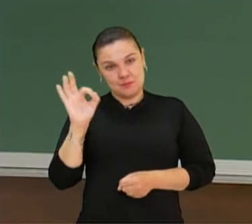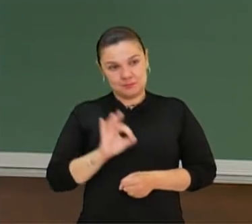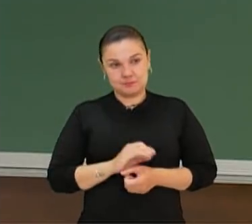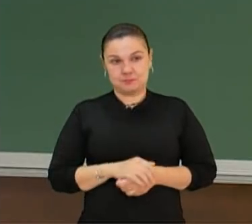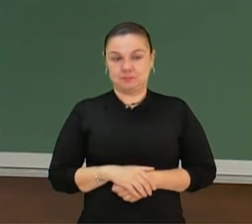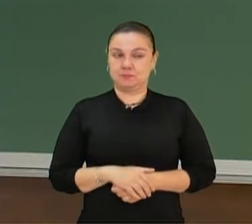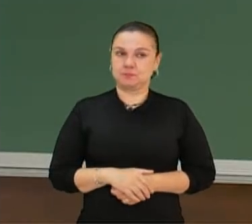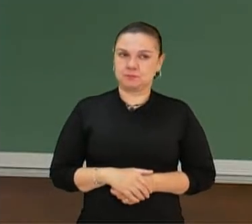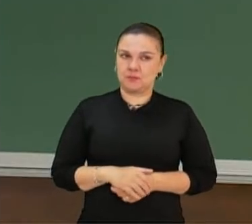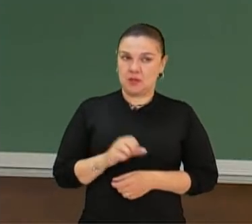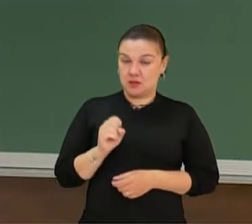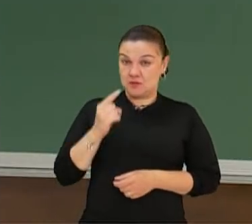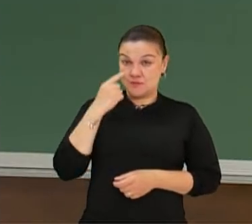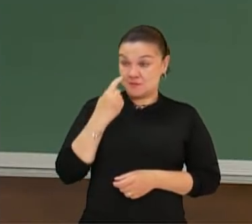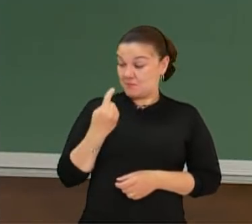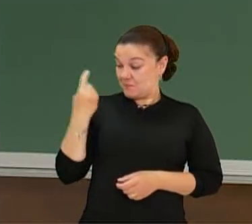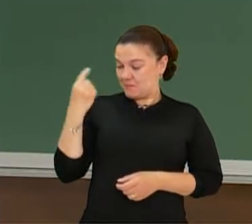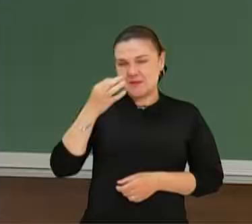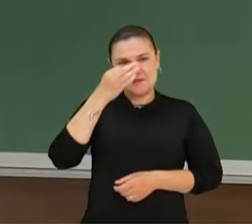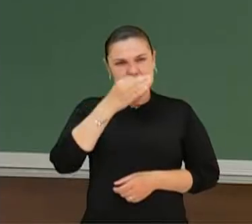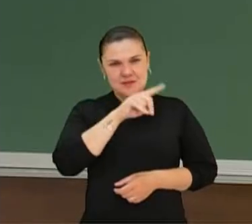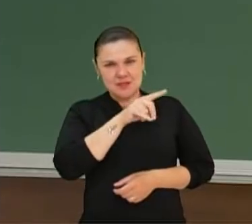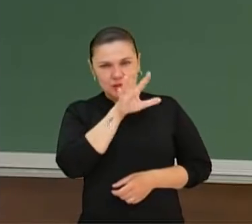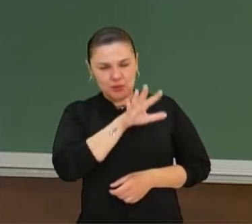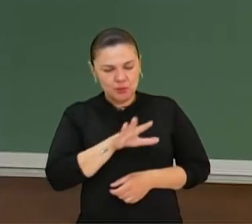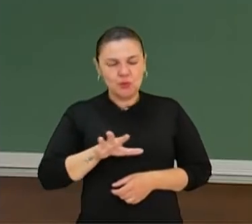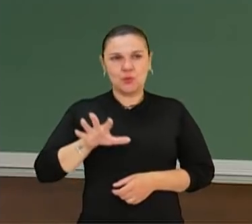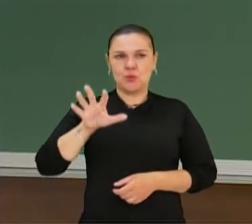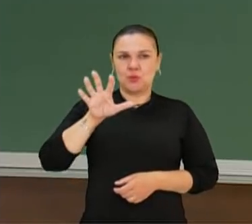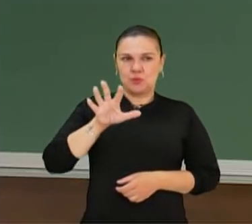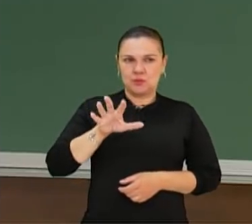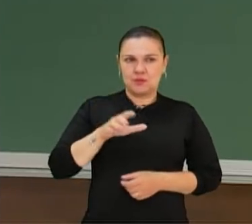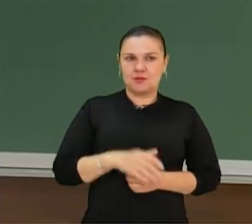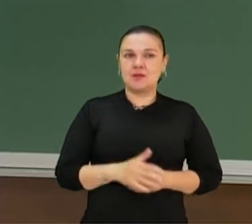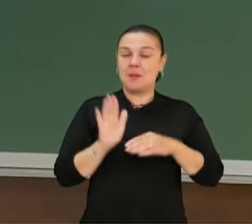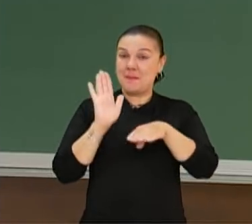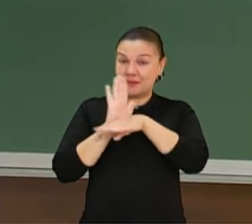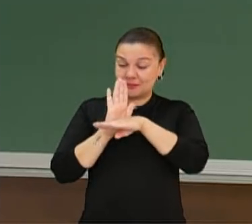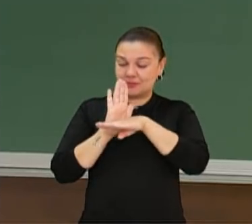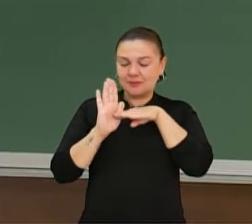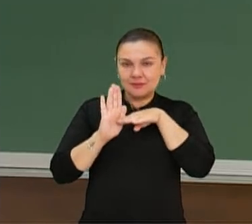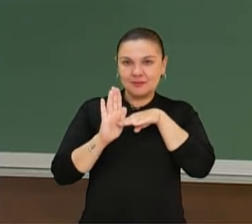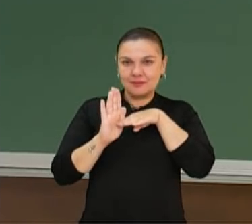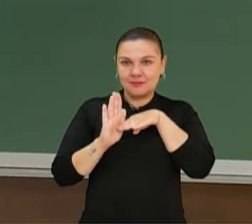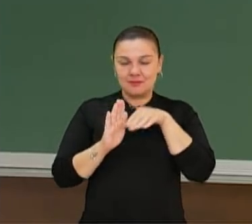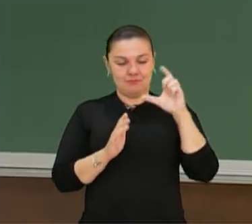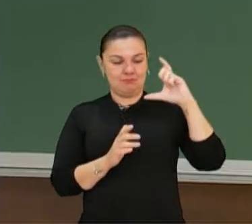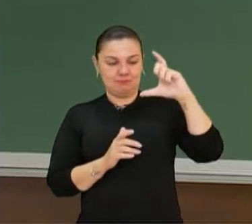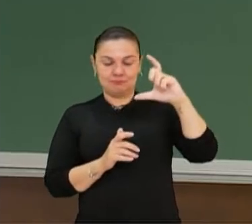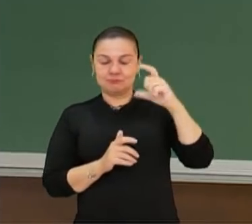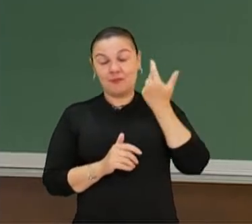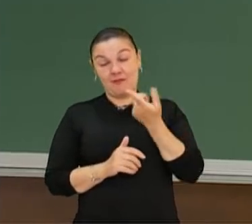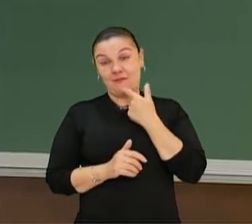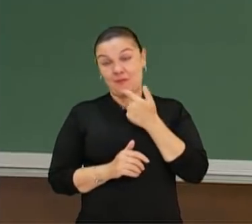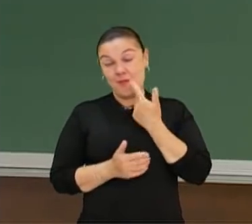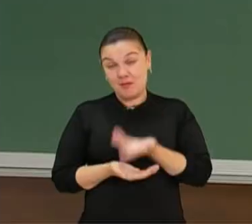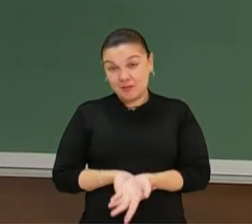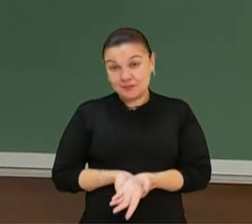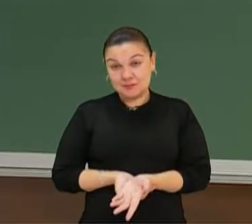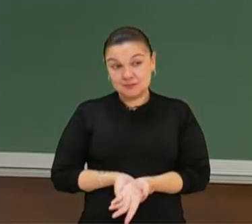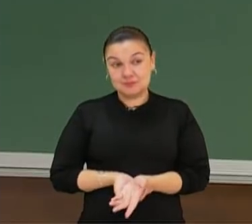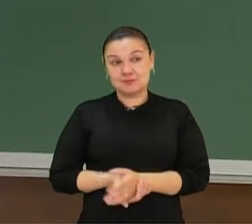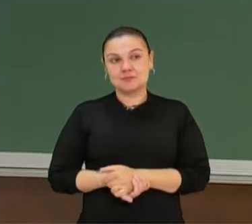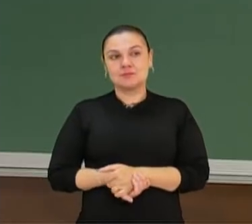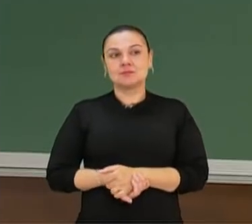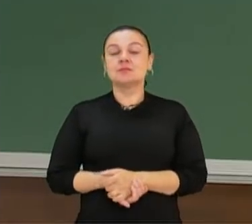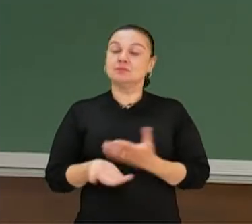Se você olhar bem o desenho aqui, ó, de todas as cartas, você vai ver que exatamente metade do baralho é vermelho. Então, eu tenho a metade